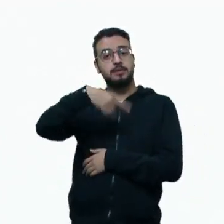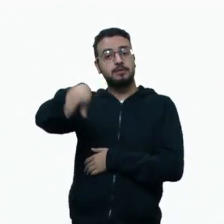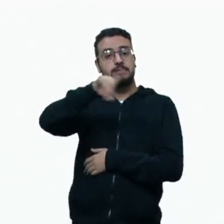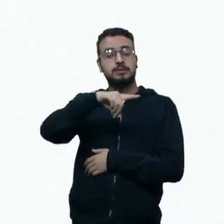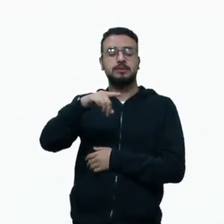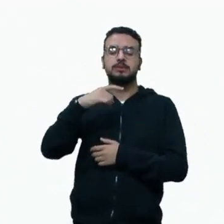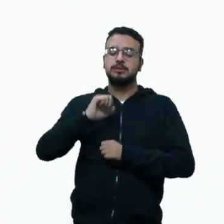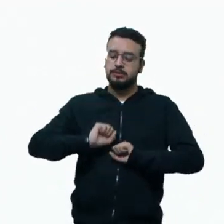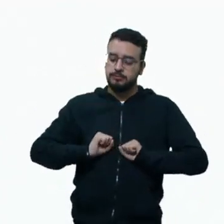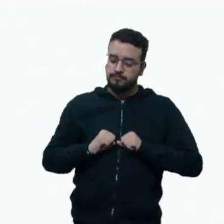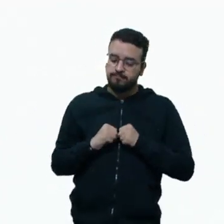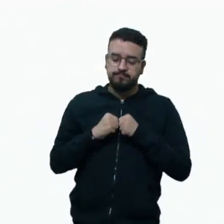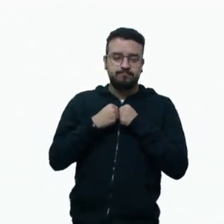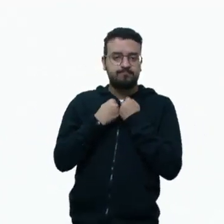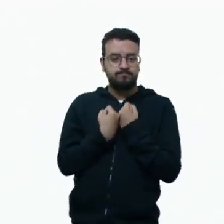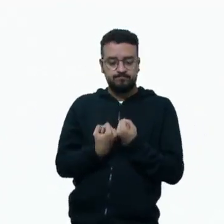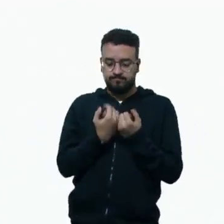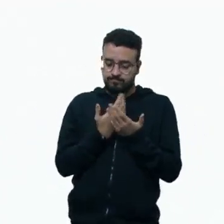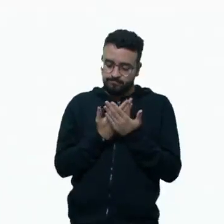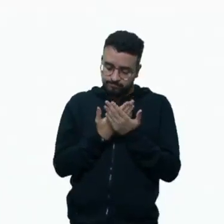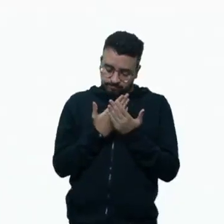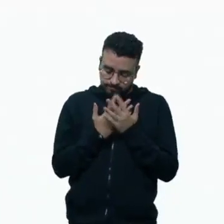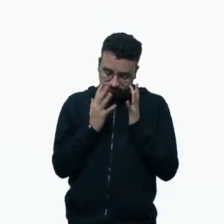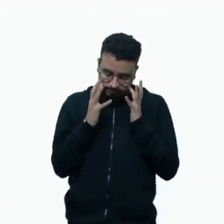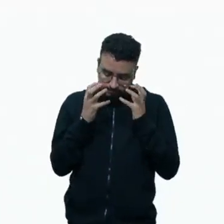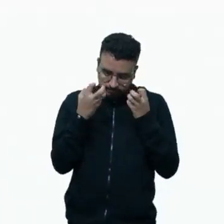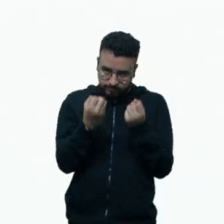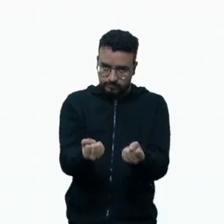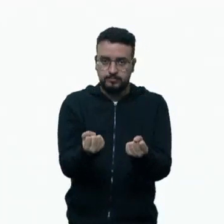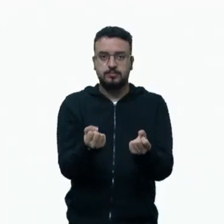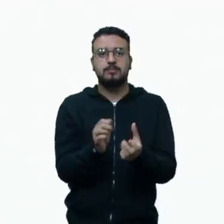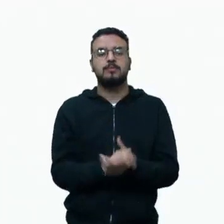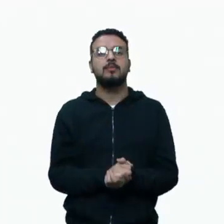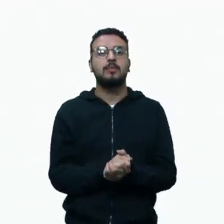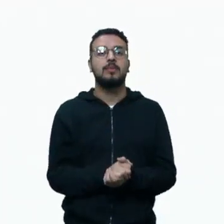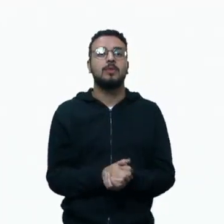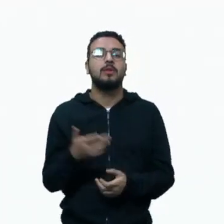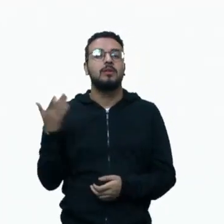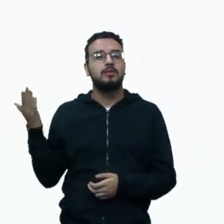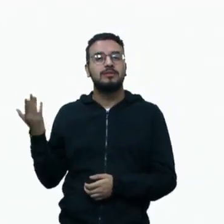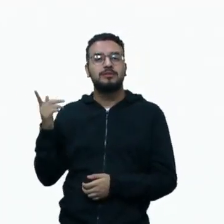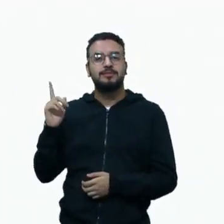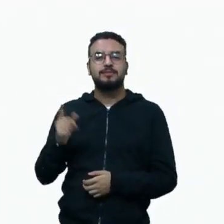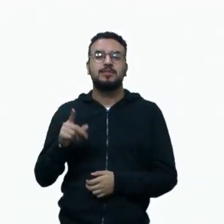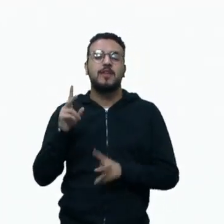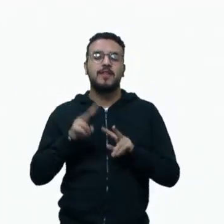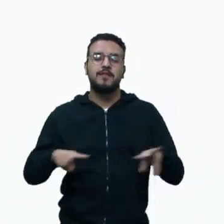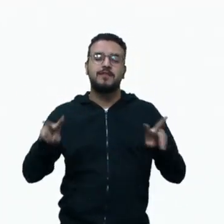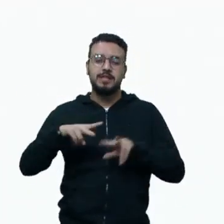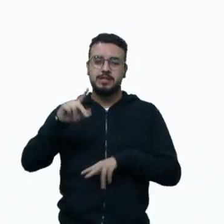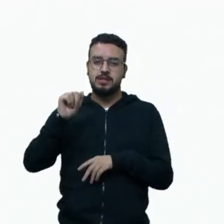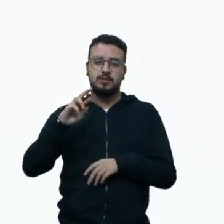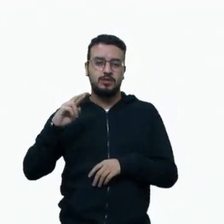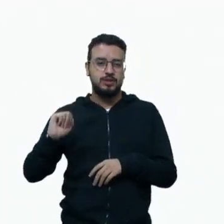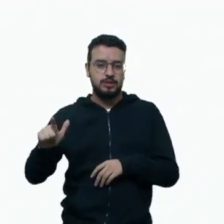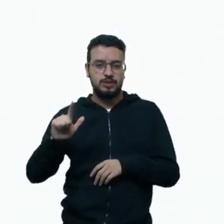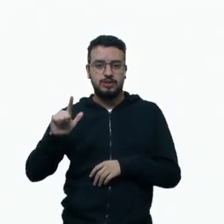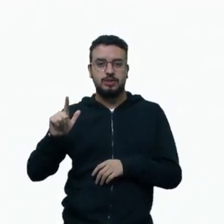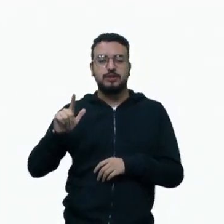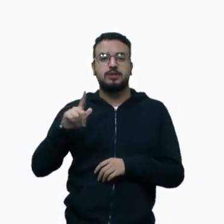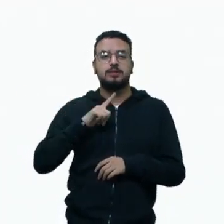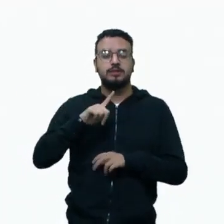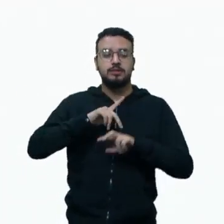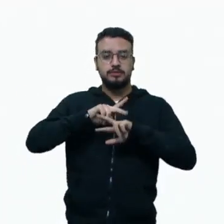muita dedicação nos estudos de anatomia. Nós temos aqui uma visão geral quando nós pensamos em diferentes